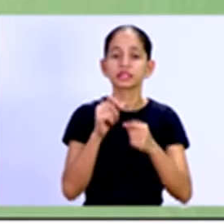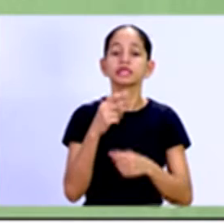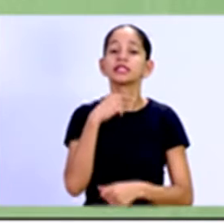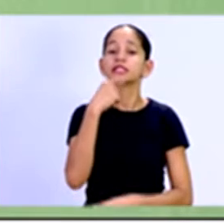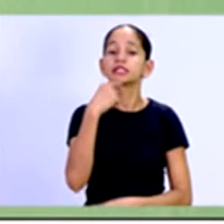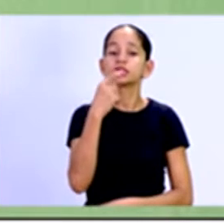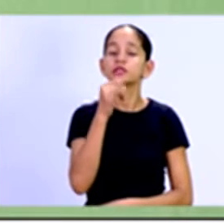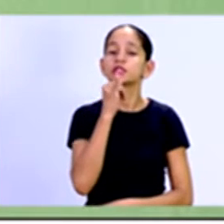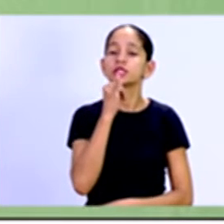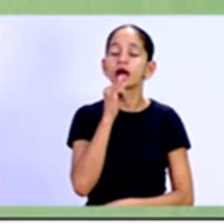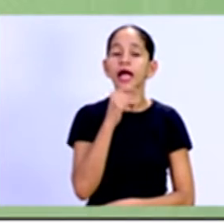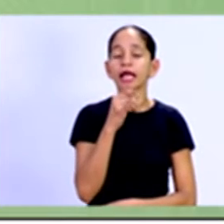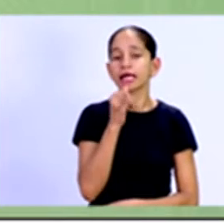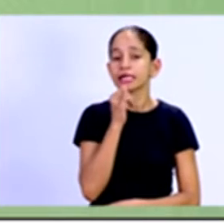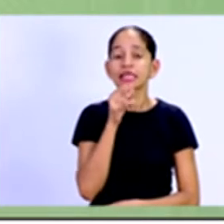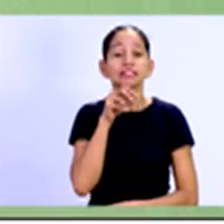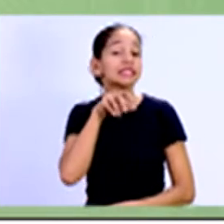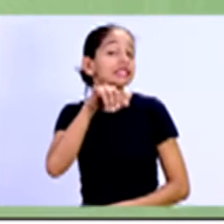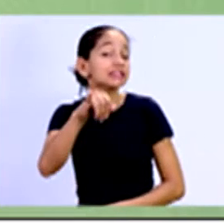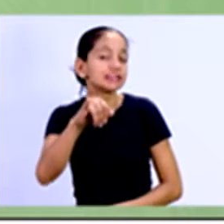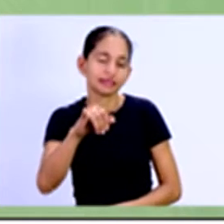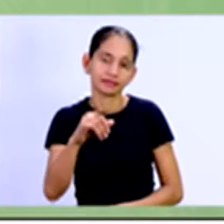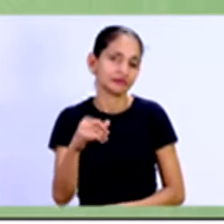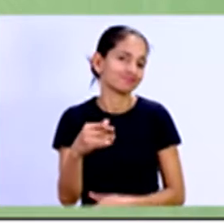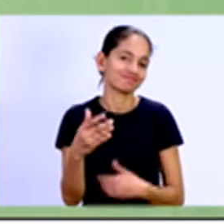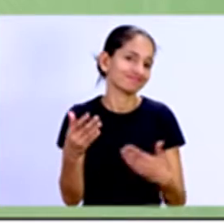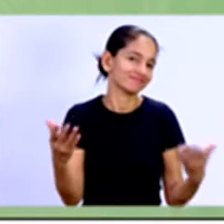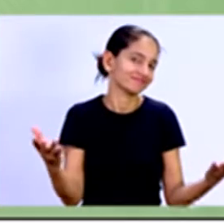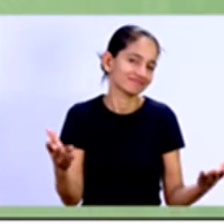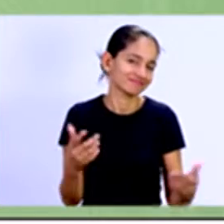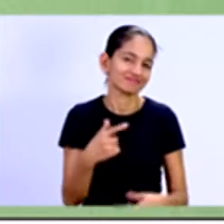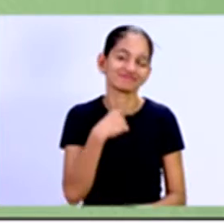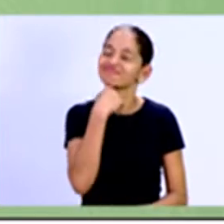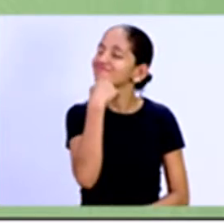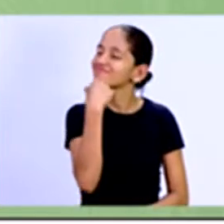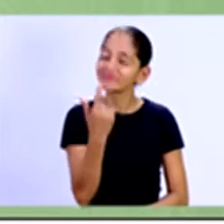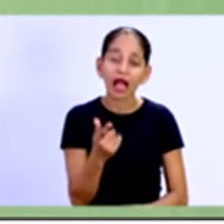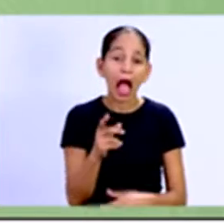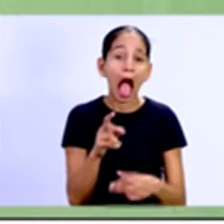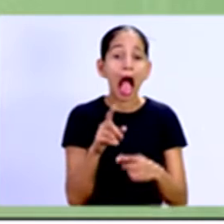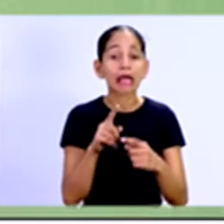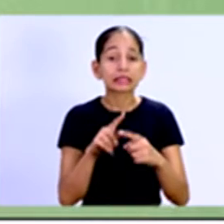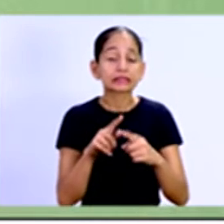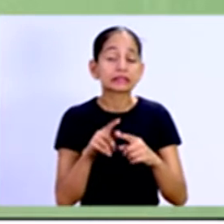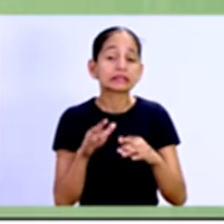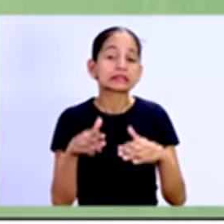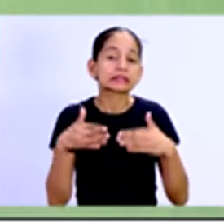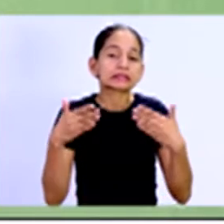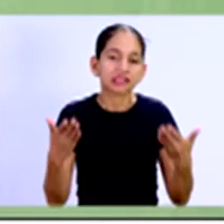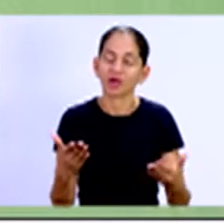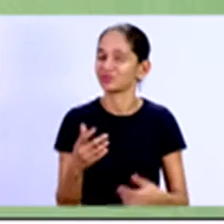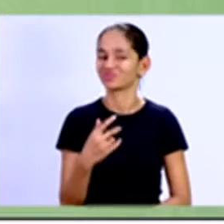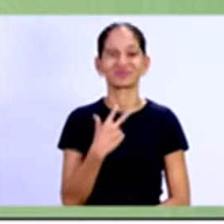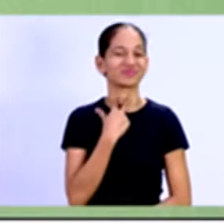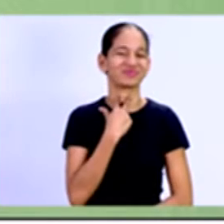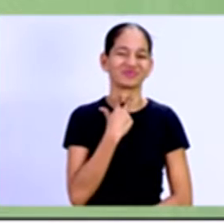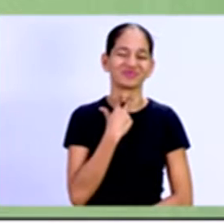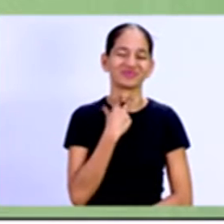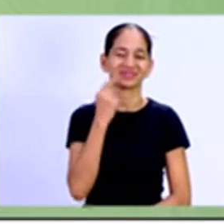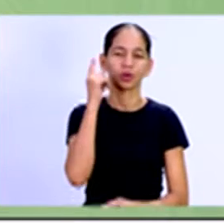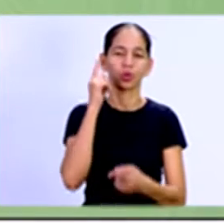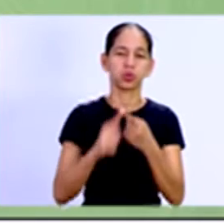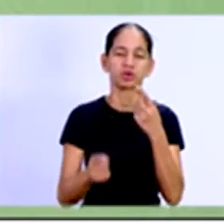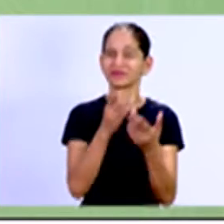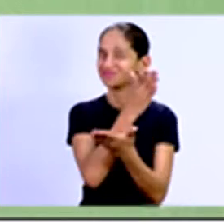admite hipóteses, né? Ou se, então, não pode ter hipótese. Por quê? Porque